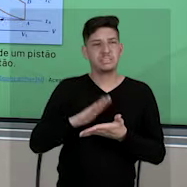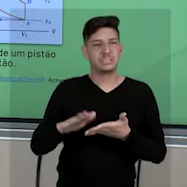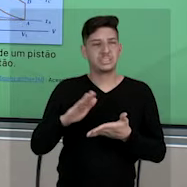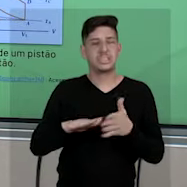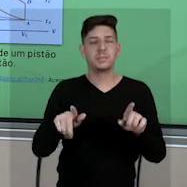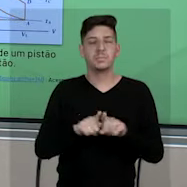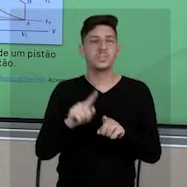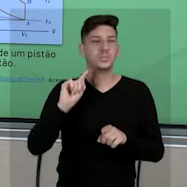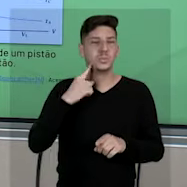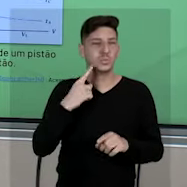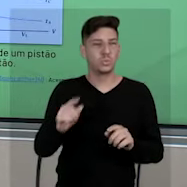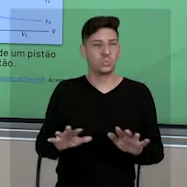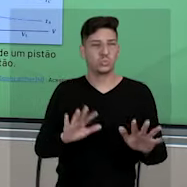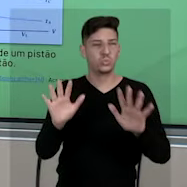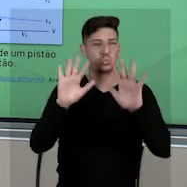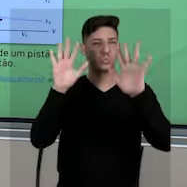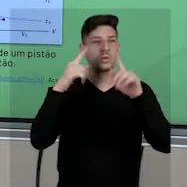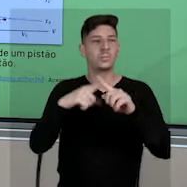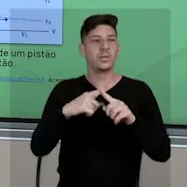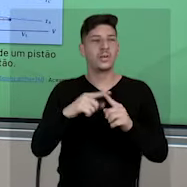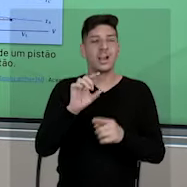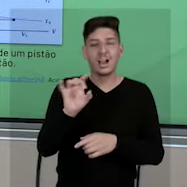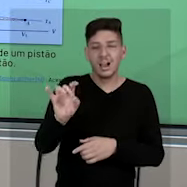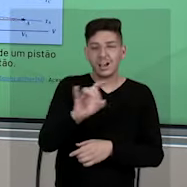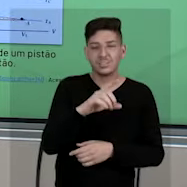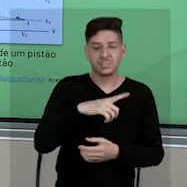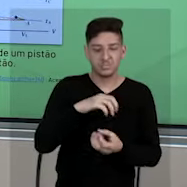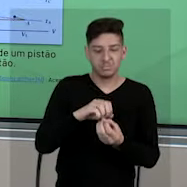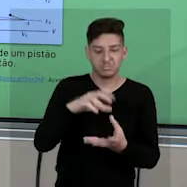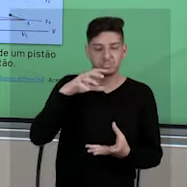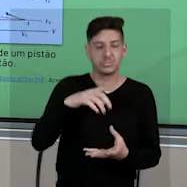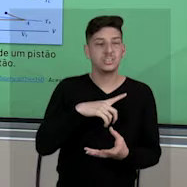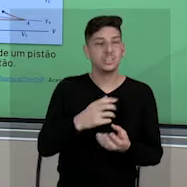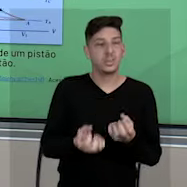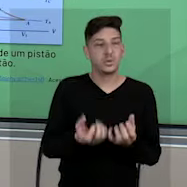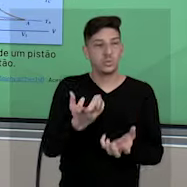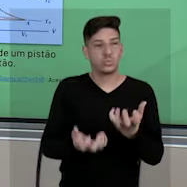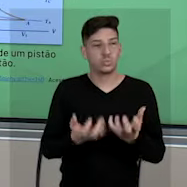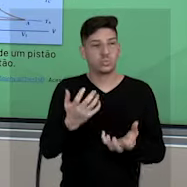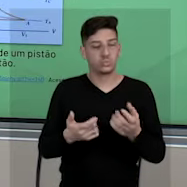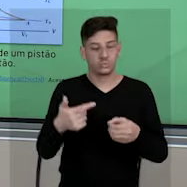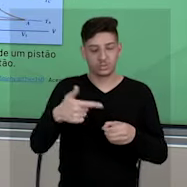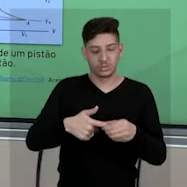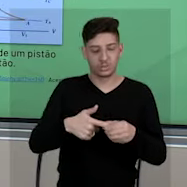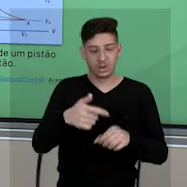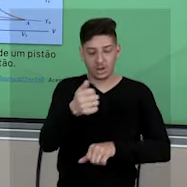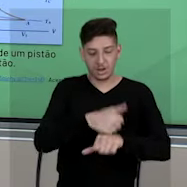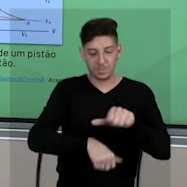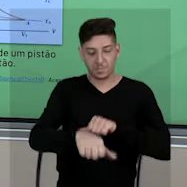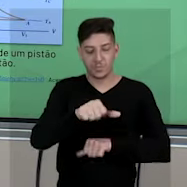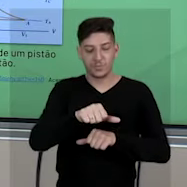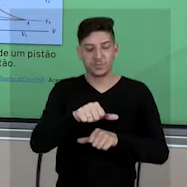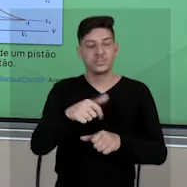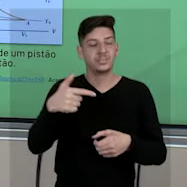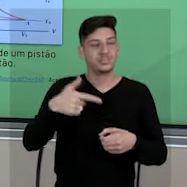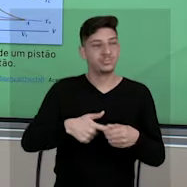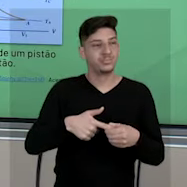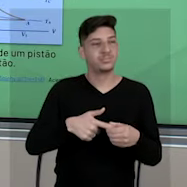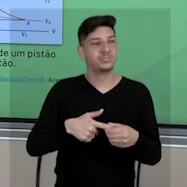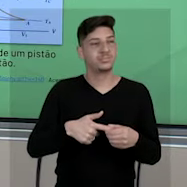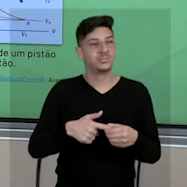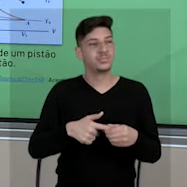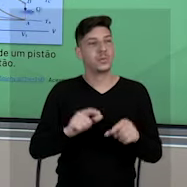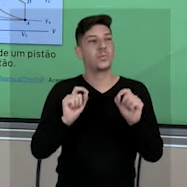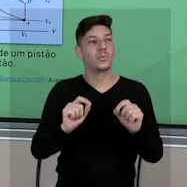cada ciclozinho desse aqui, ó, é uma explosão que vai queimar aquele combustível, né? E vai transformar aquele combustível